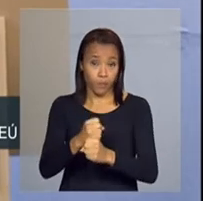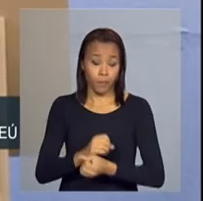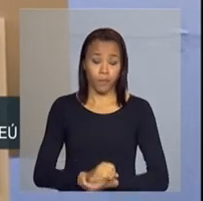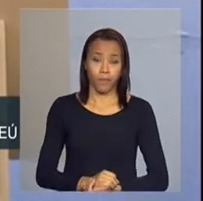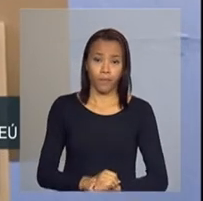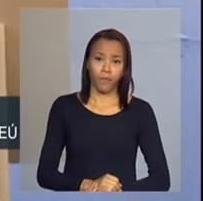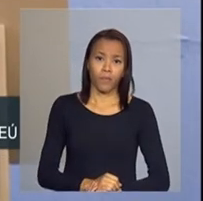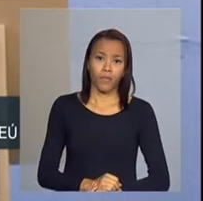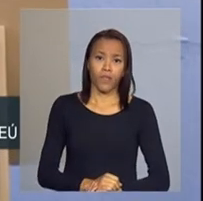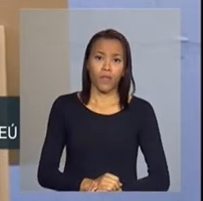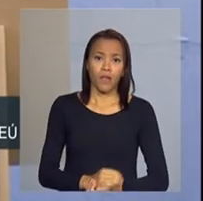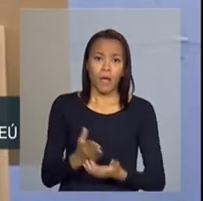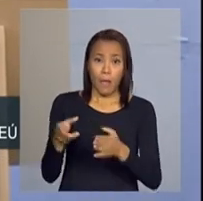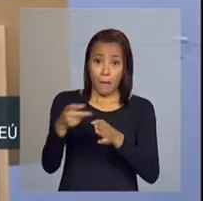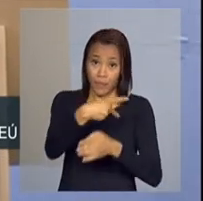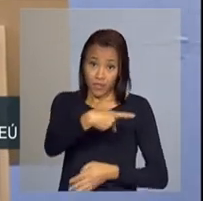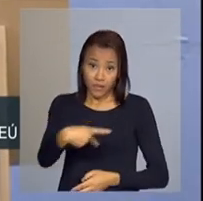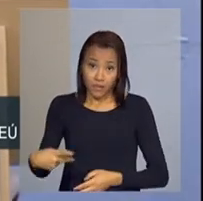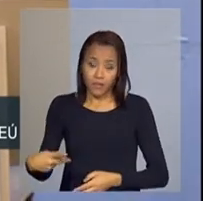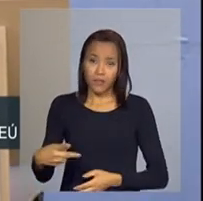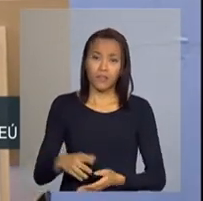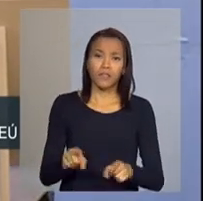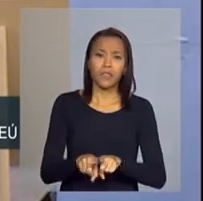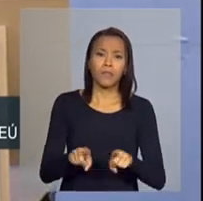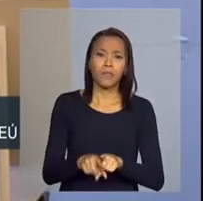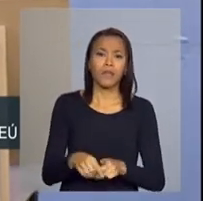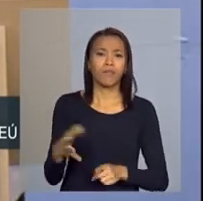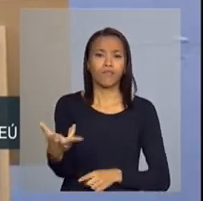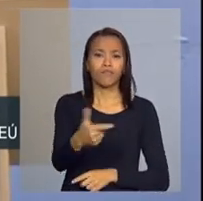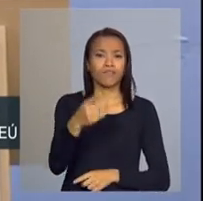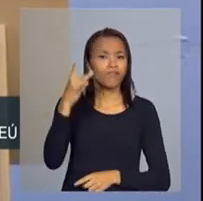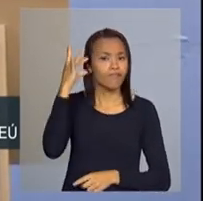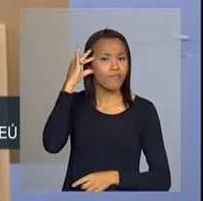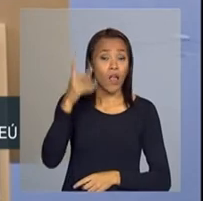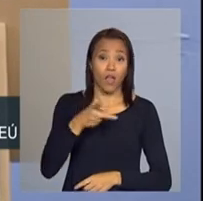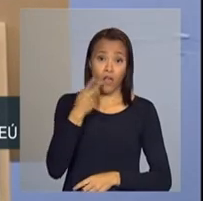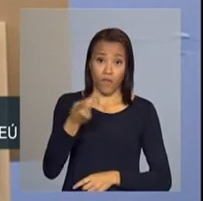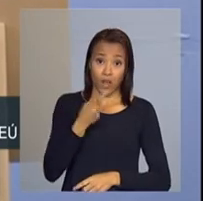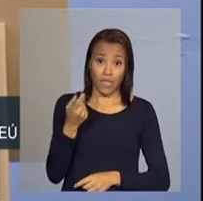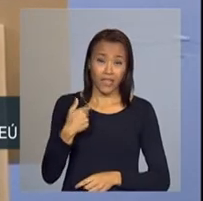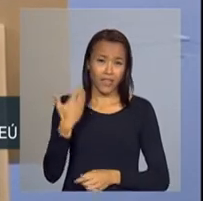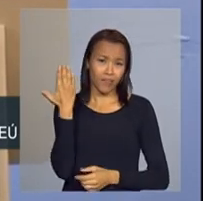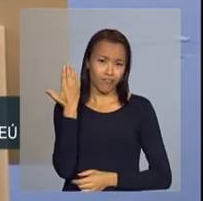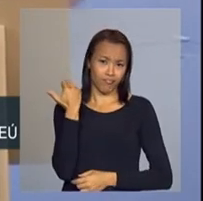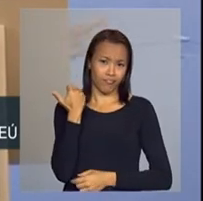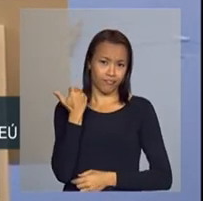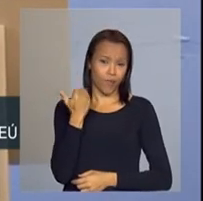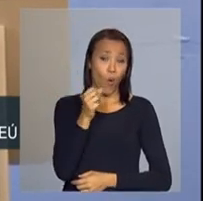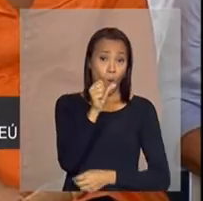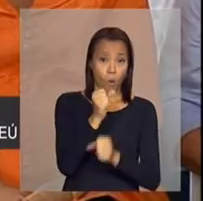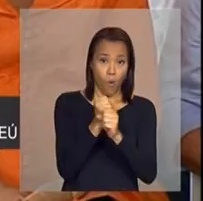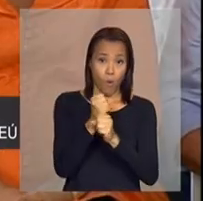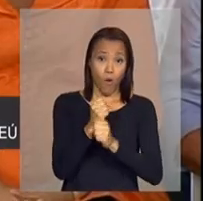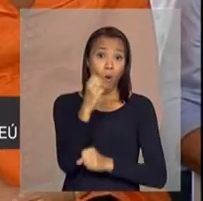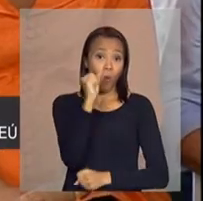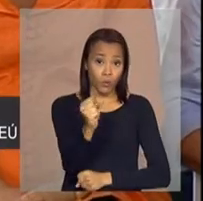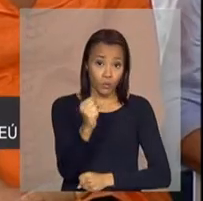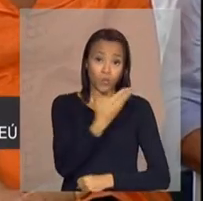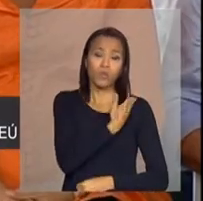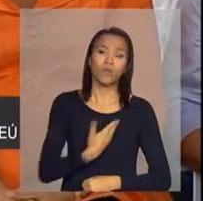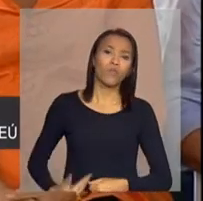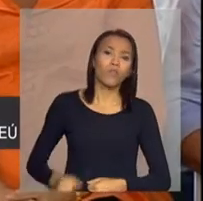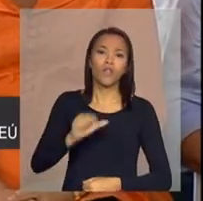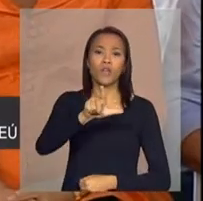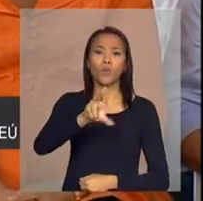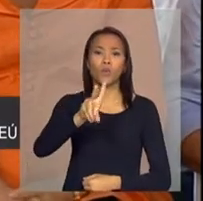Presidenta Dilma Rousseff, governador Eduardo Campos, desde o governo Lula, desde os 8 anos do governo Lula e